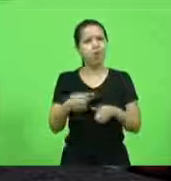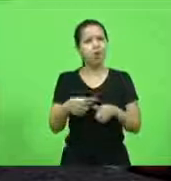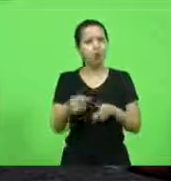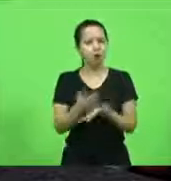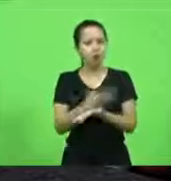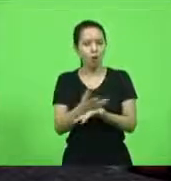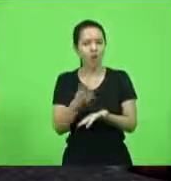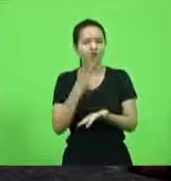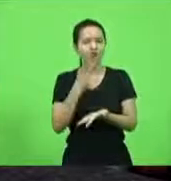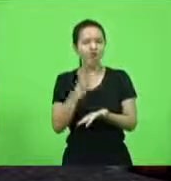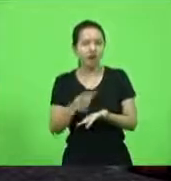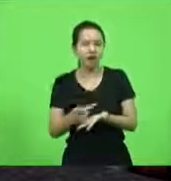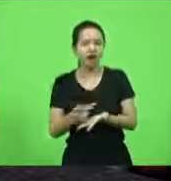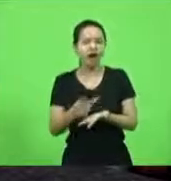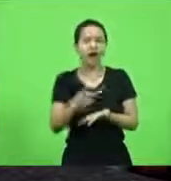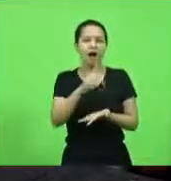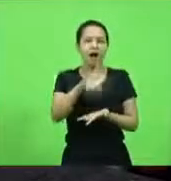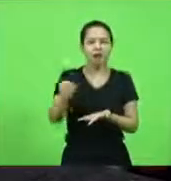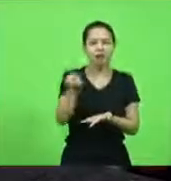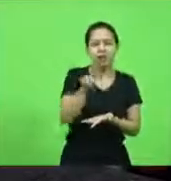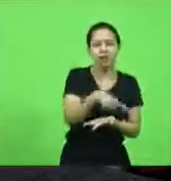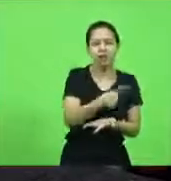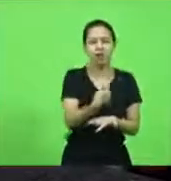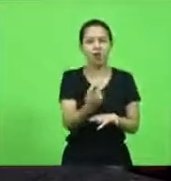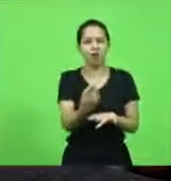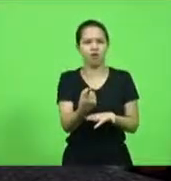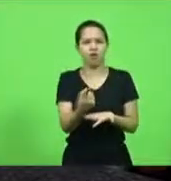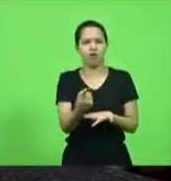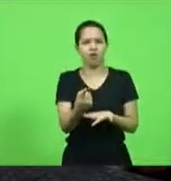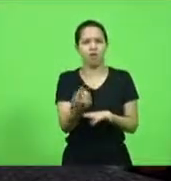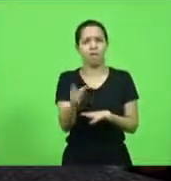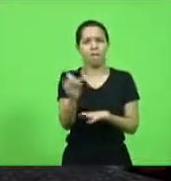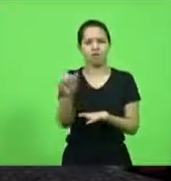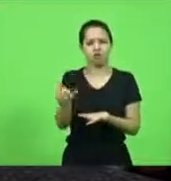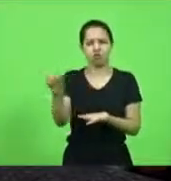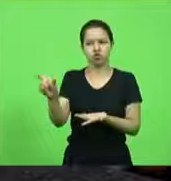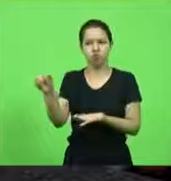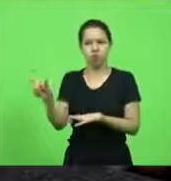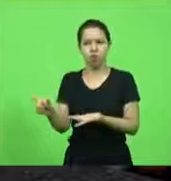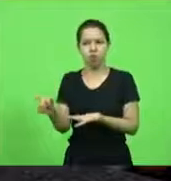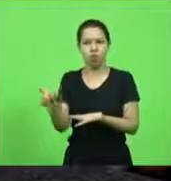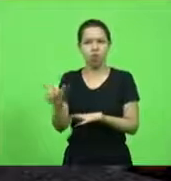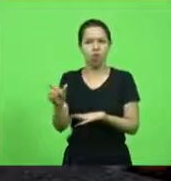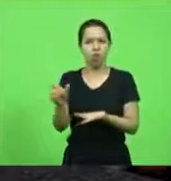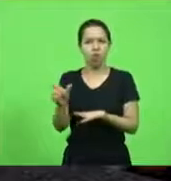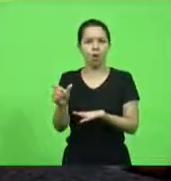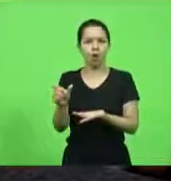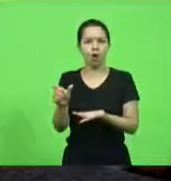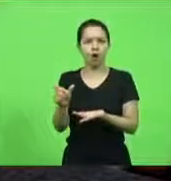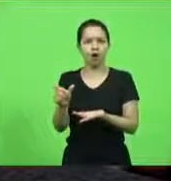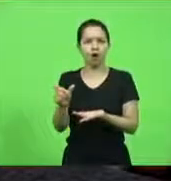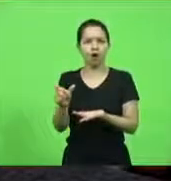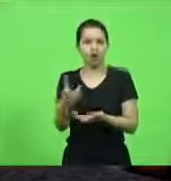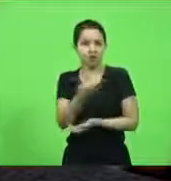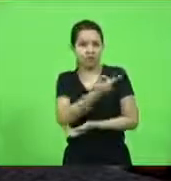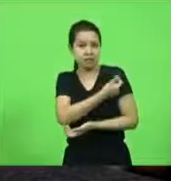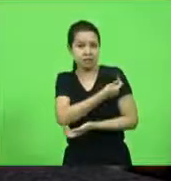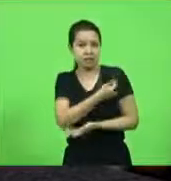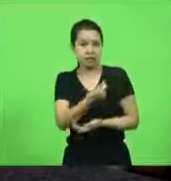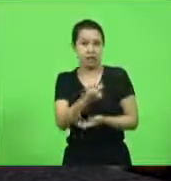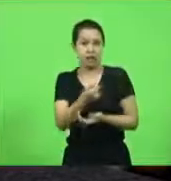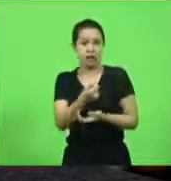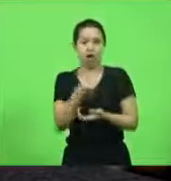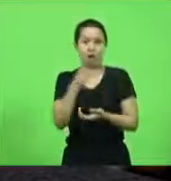sanções, sanções, sanções, para quem tomar a vacina furar a fila, e eu acho que tem que ter sanção mesmo,